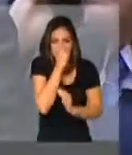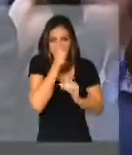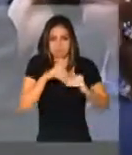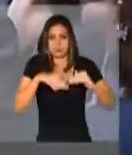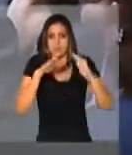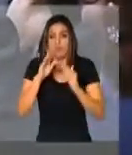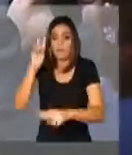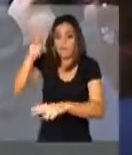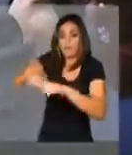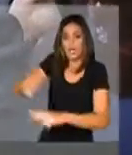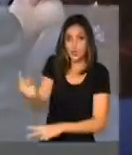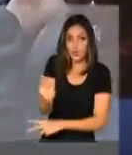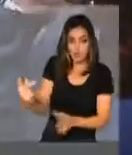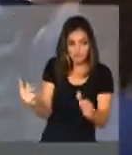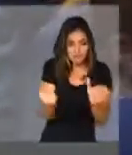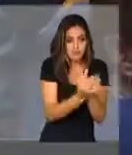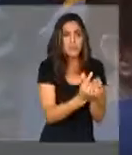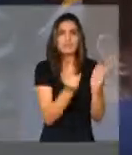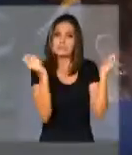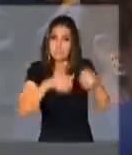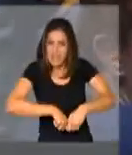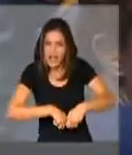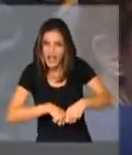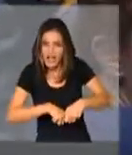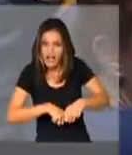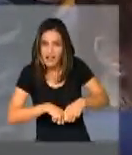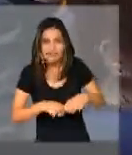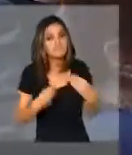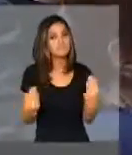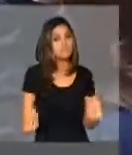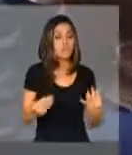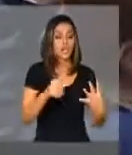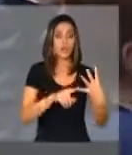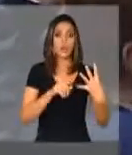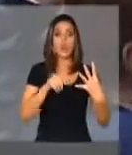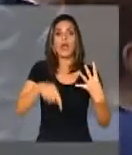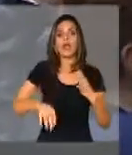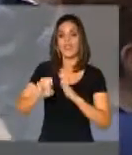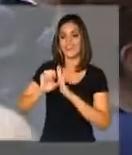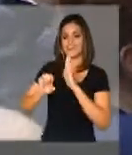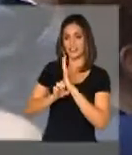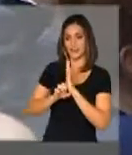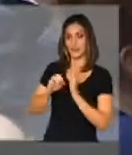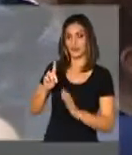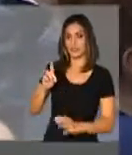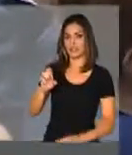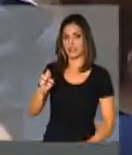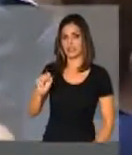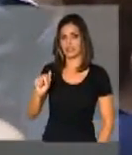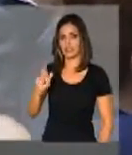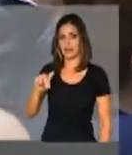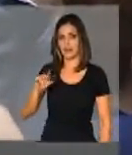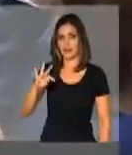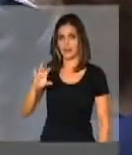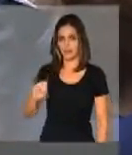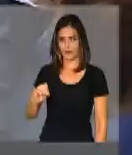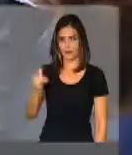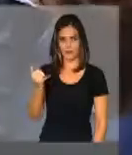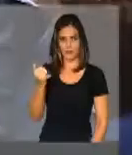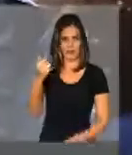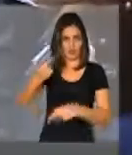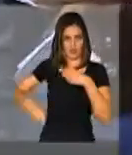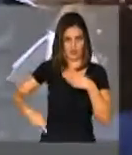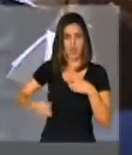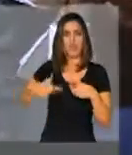espaço suficiente para encarcerar os meliantes? Quatro, o Estatuto do Desarmamento desarmou o bandido que cometeu